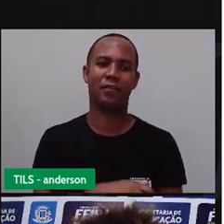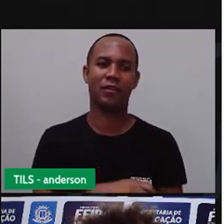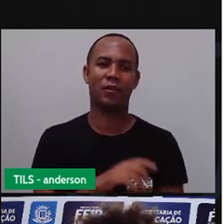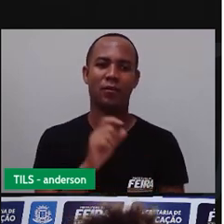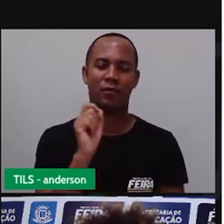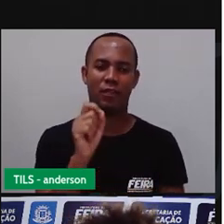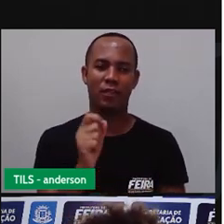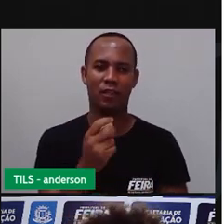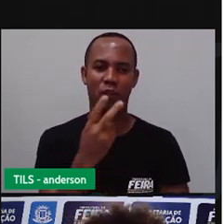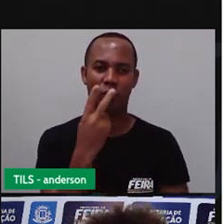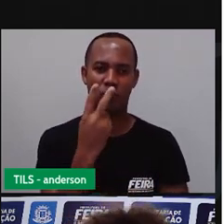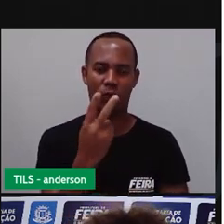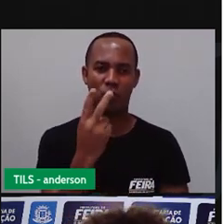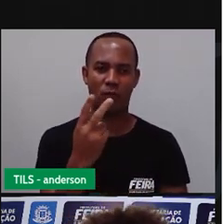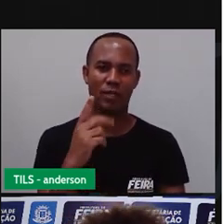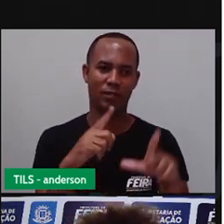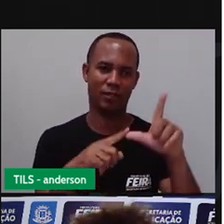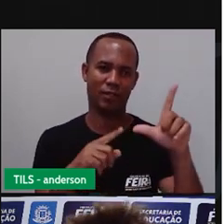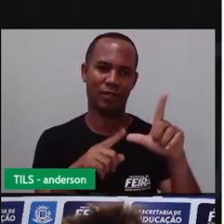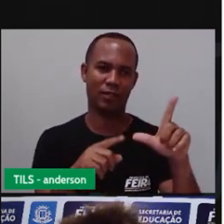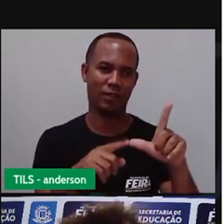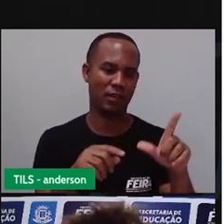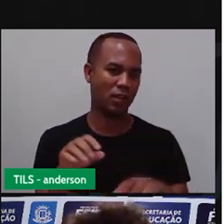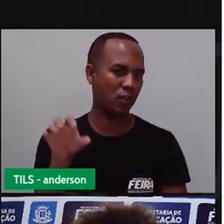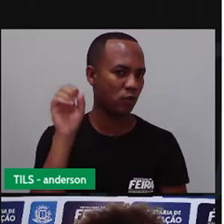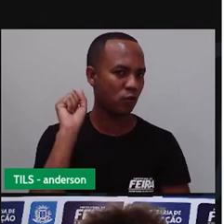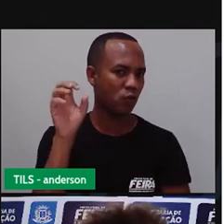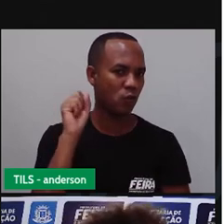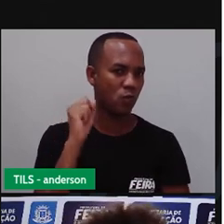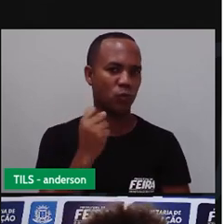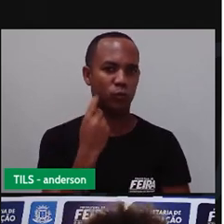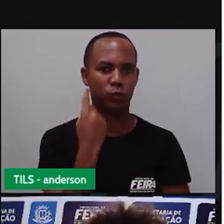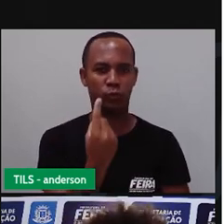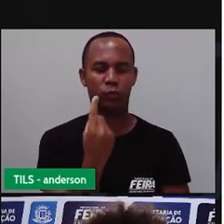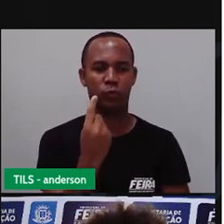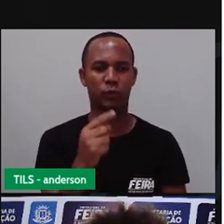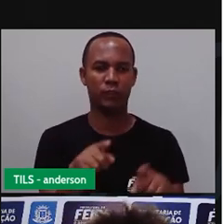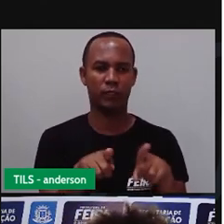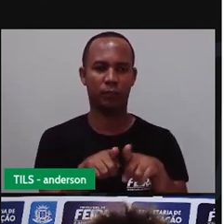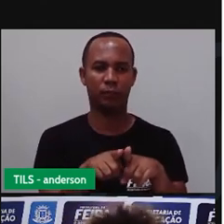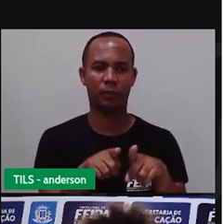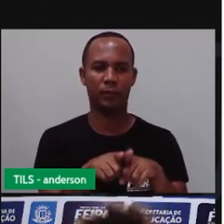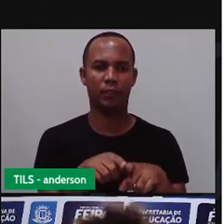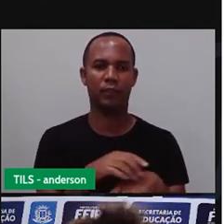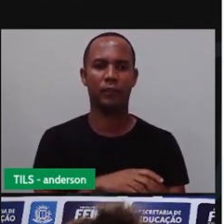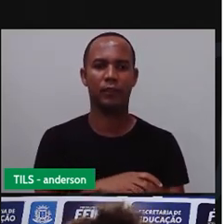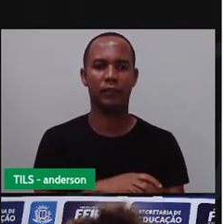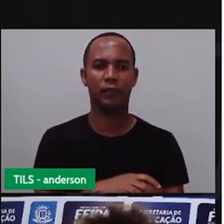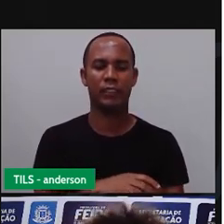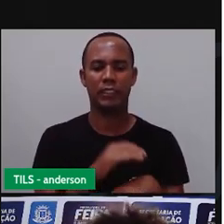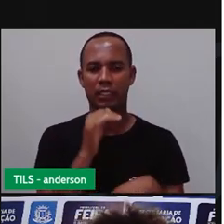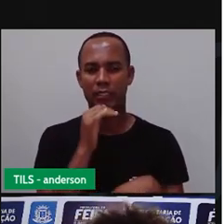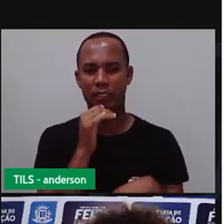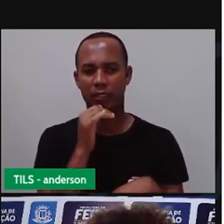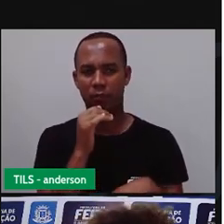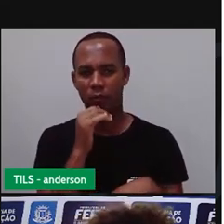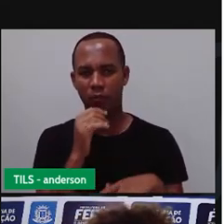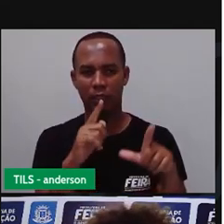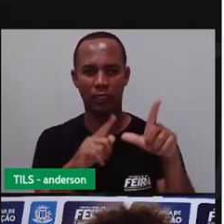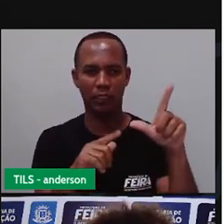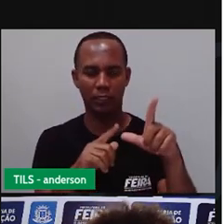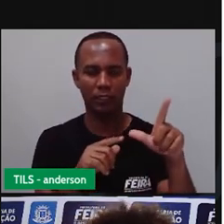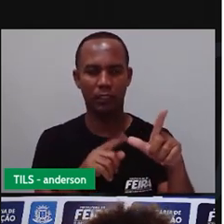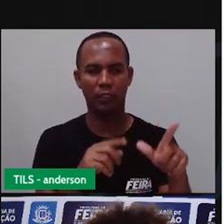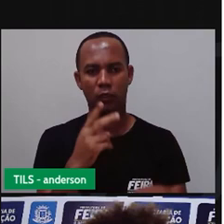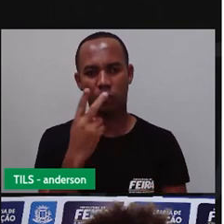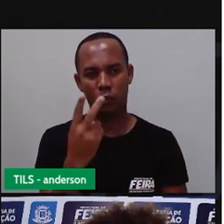são que duas letras o único som então dígrafo é quando eu tenho duas letras único som encontro consonantal eu tenho que